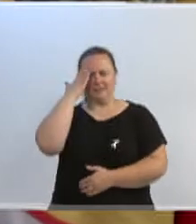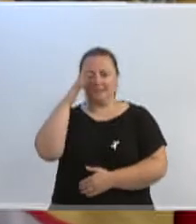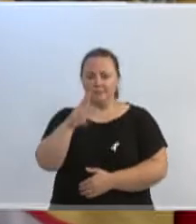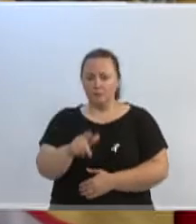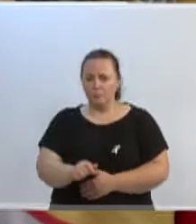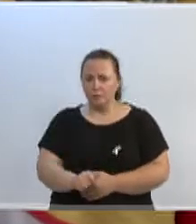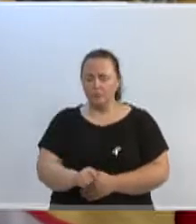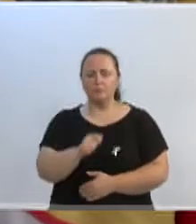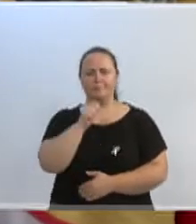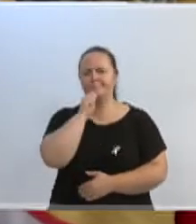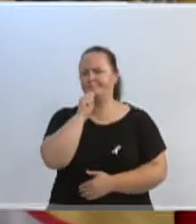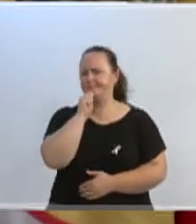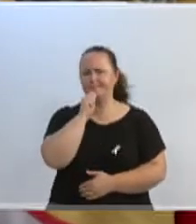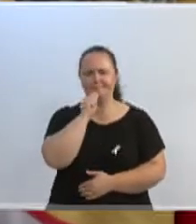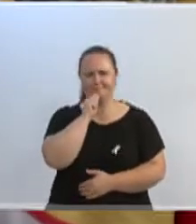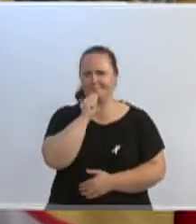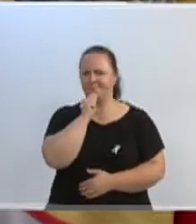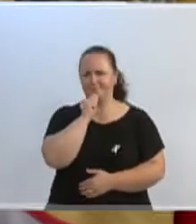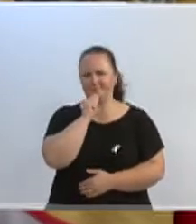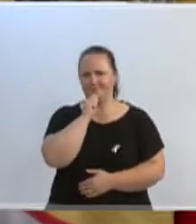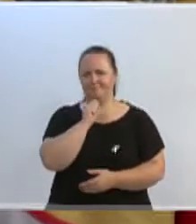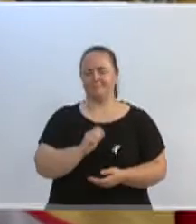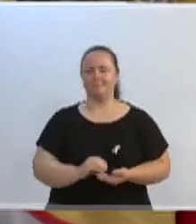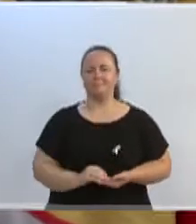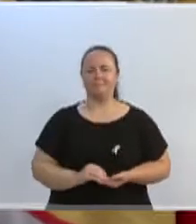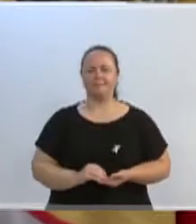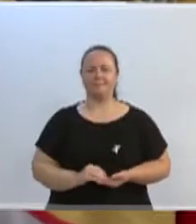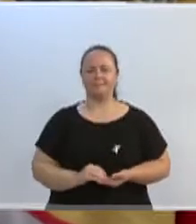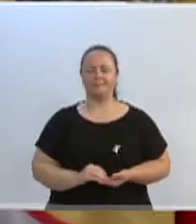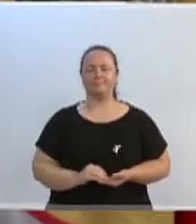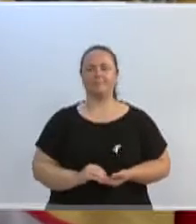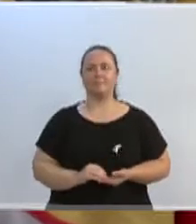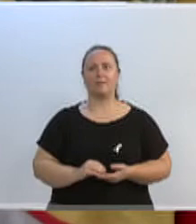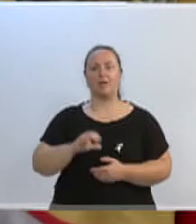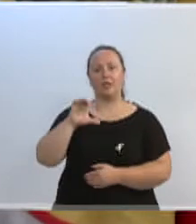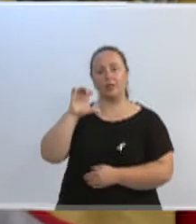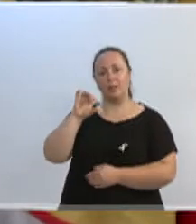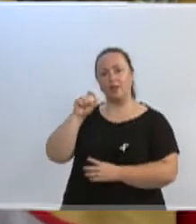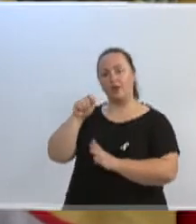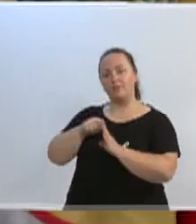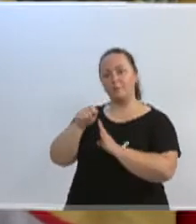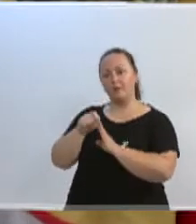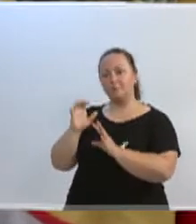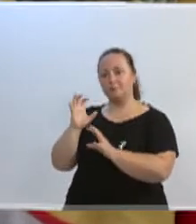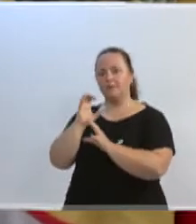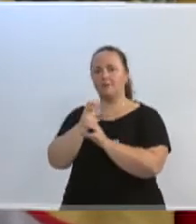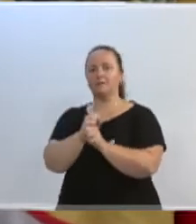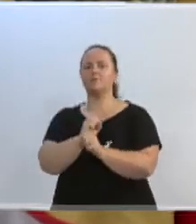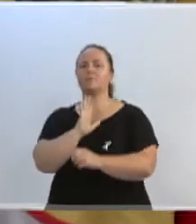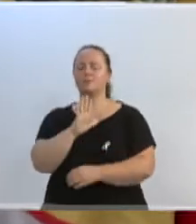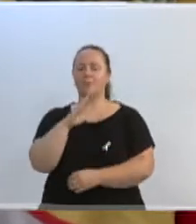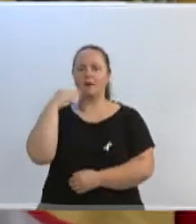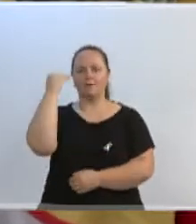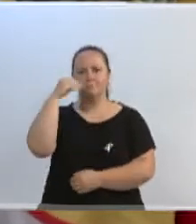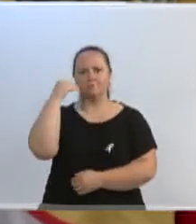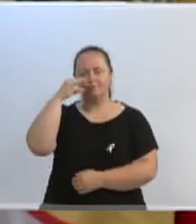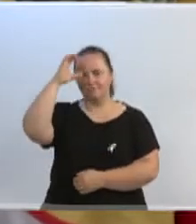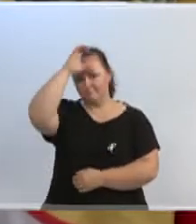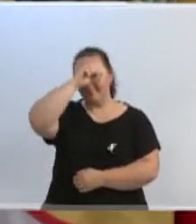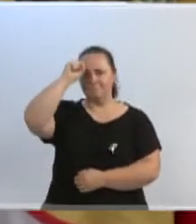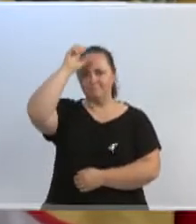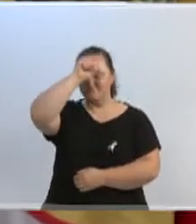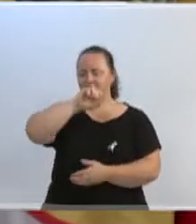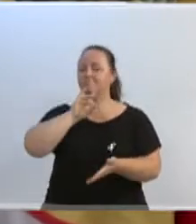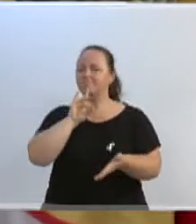assuntos. Nesses 9 meses, aprendi muito aqui na Câmara de Vereadores, justamente por